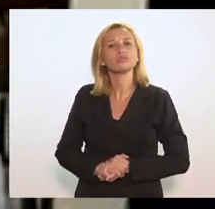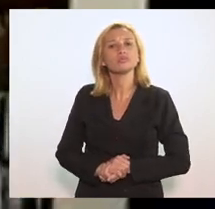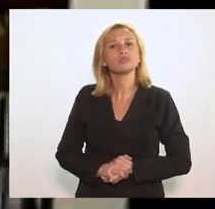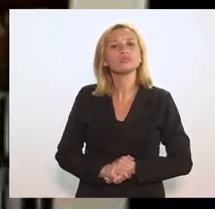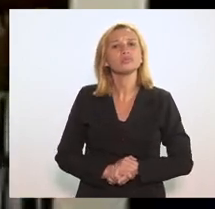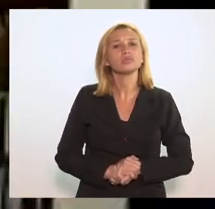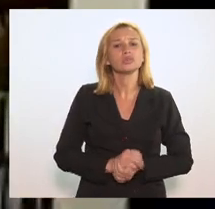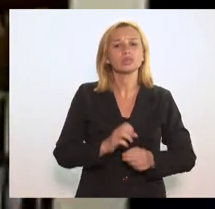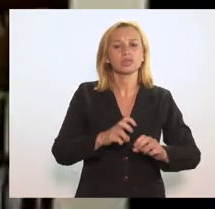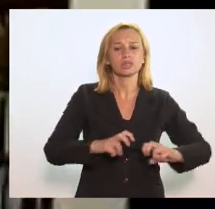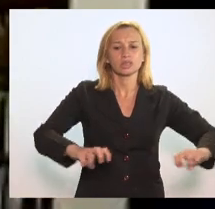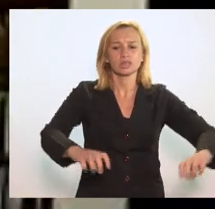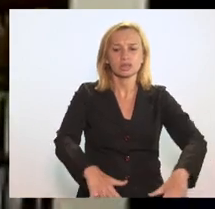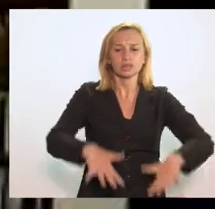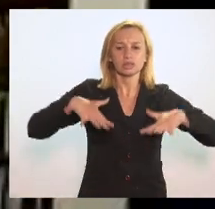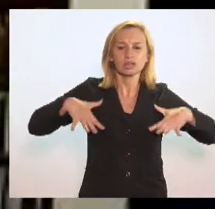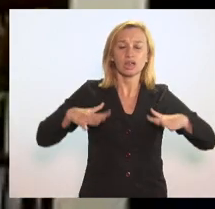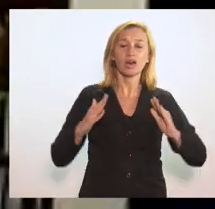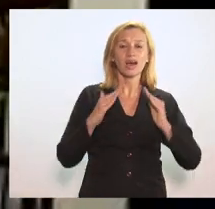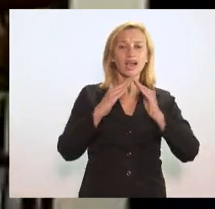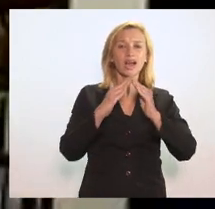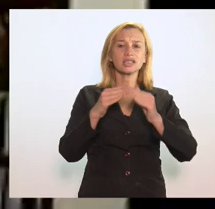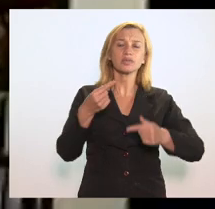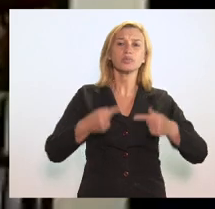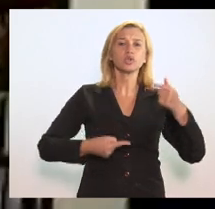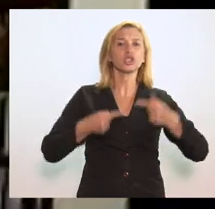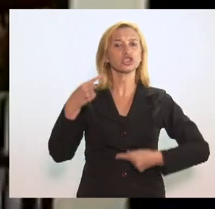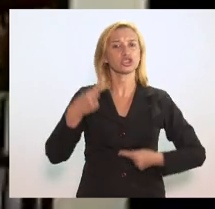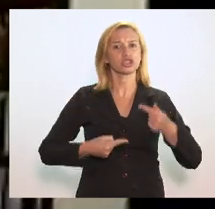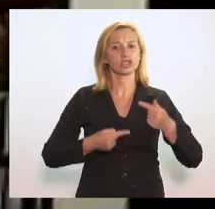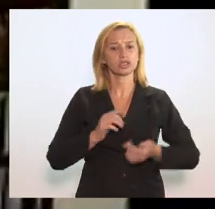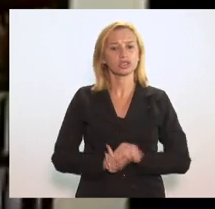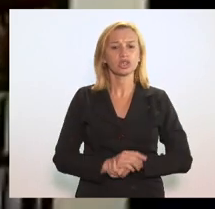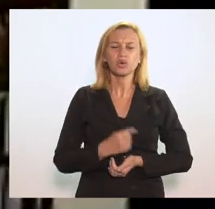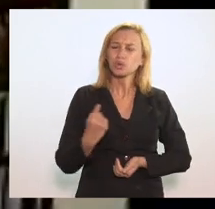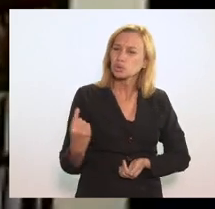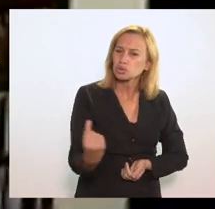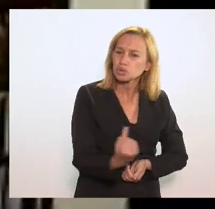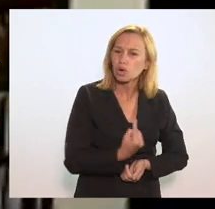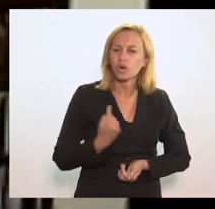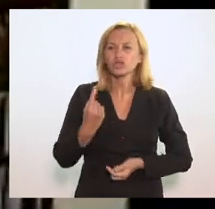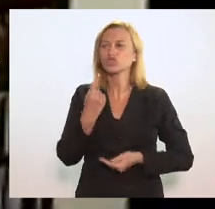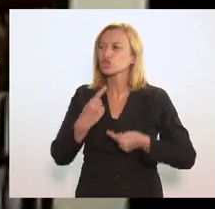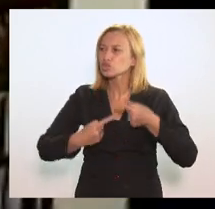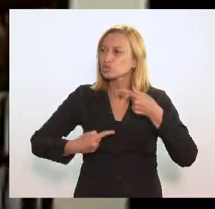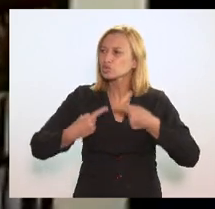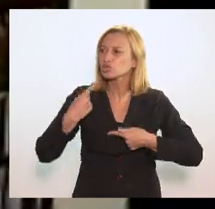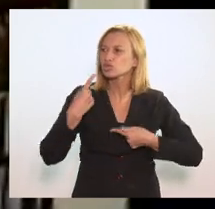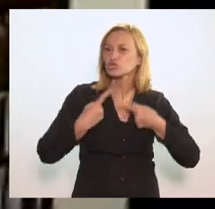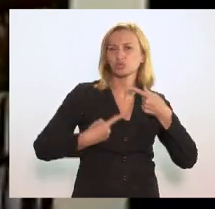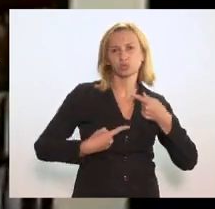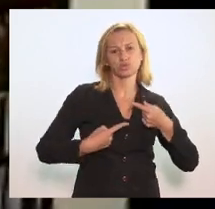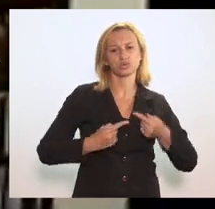a Assembleia Legislativa é uma casa política. E quando nós discutimos